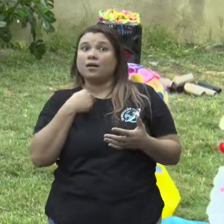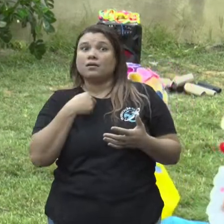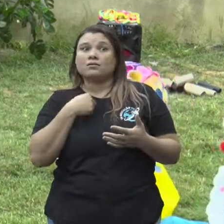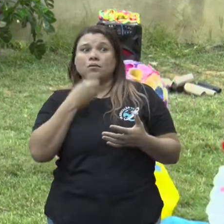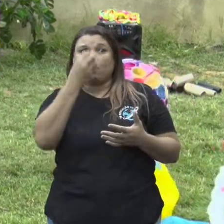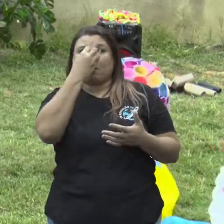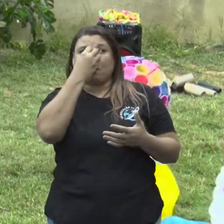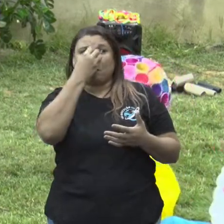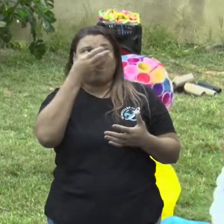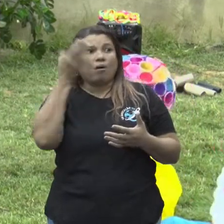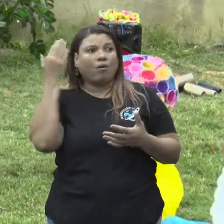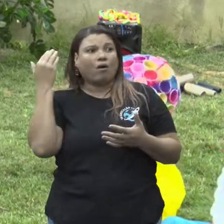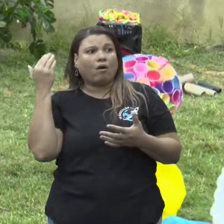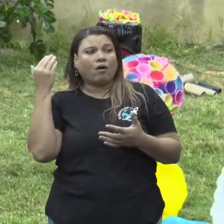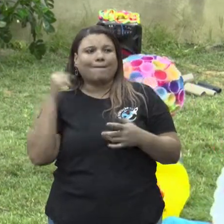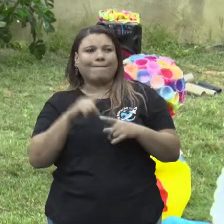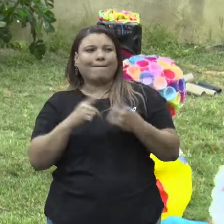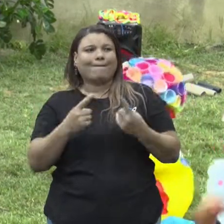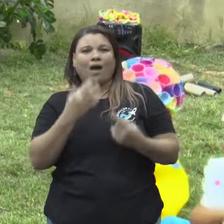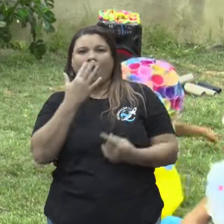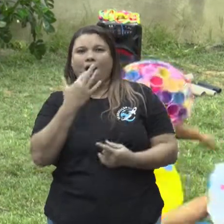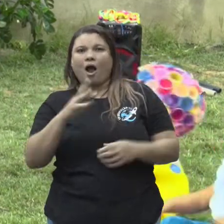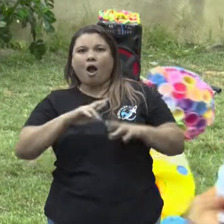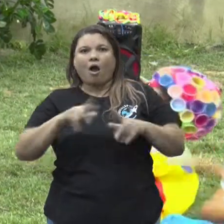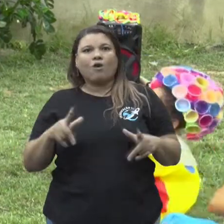palhaço chegou para fazer o show.